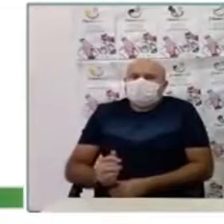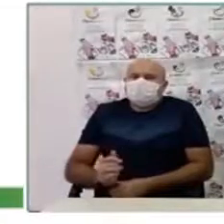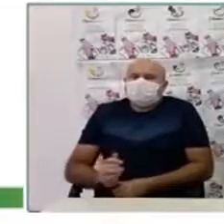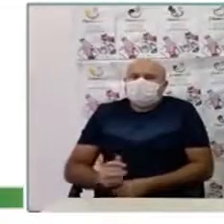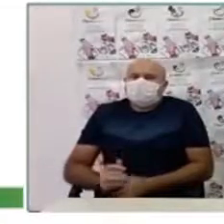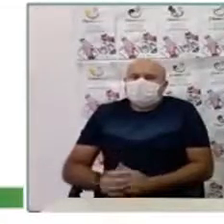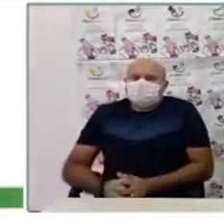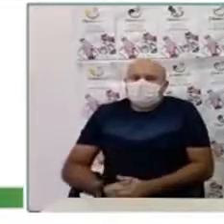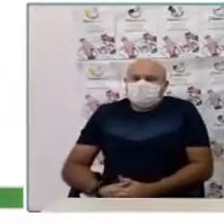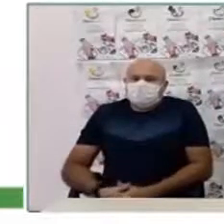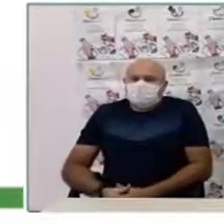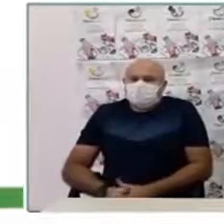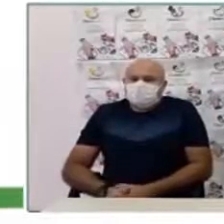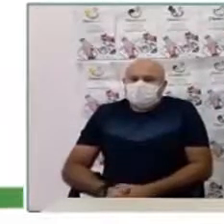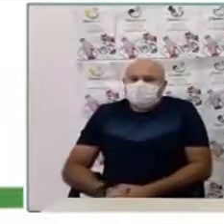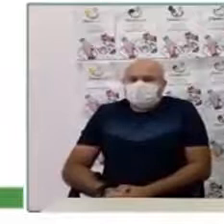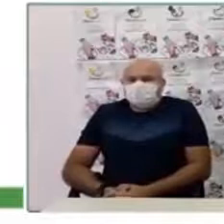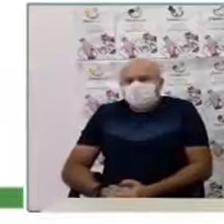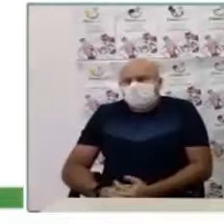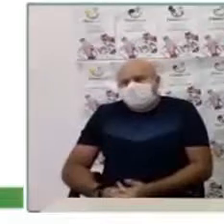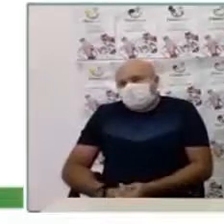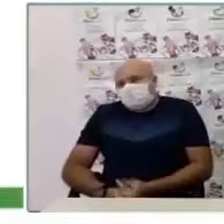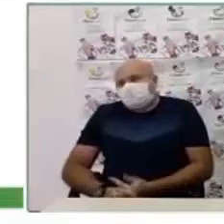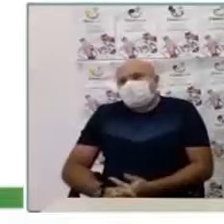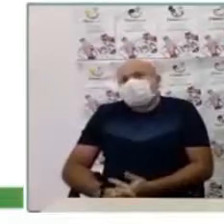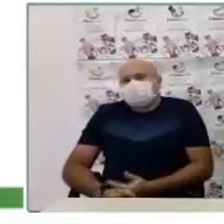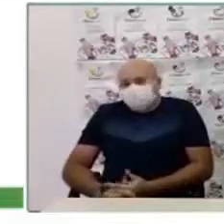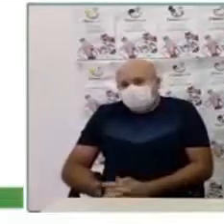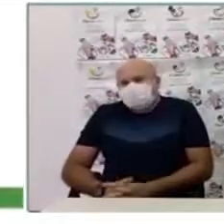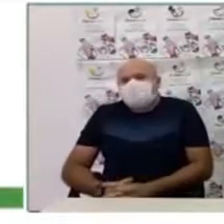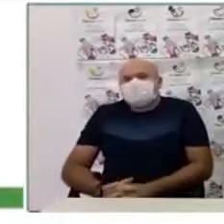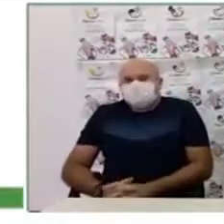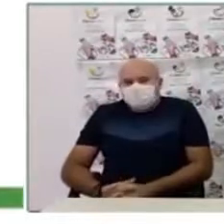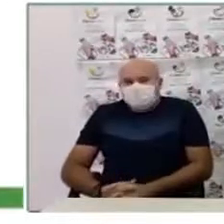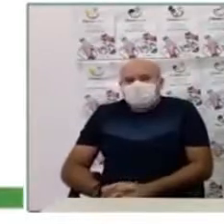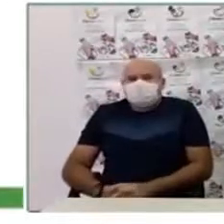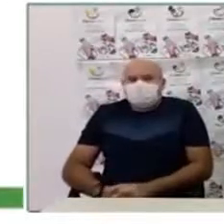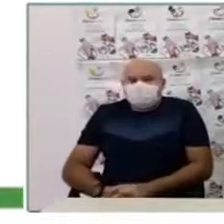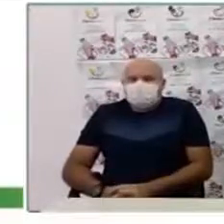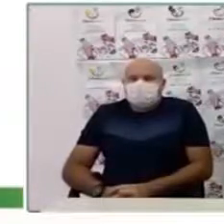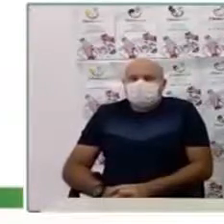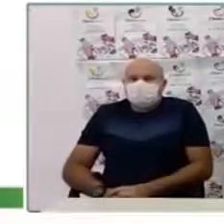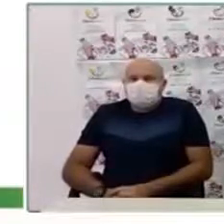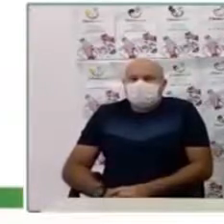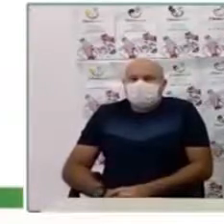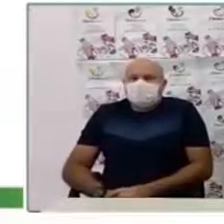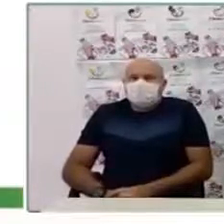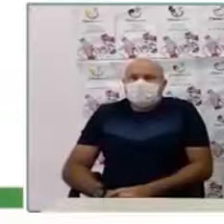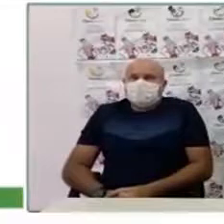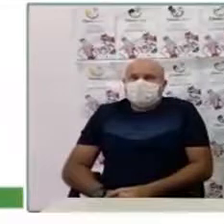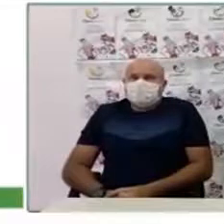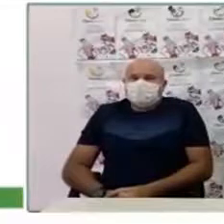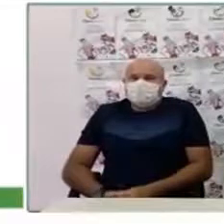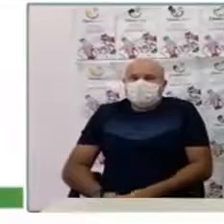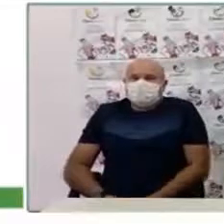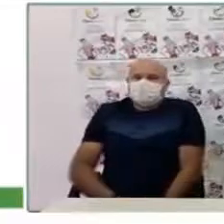fundamental, como nós conhecemos. Ao saltar de uma órbita estacionária para outra, ele emite ou absorve